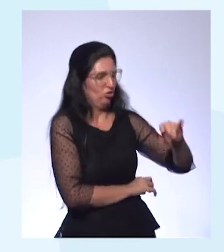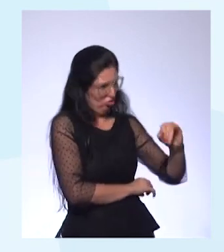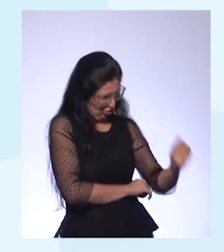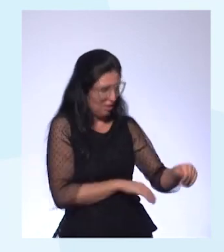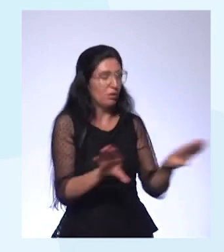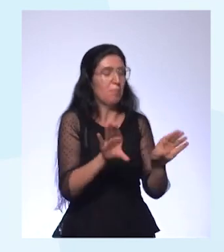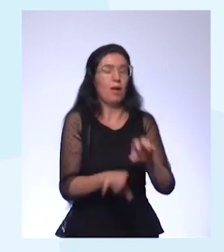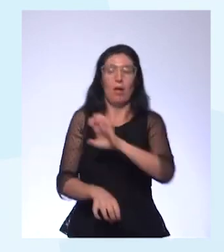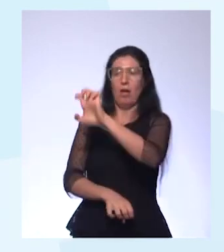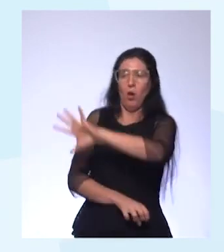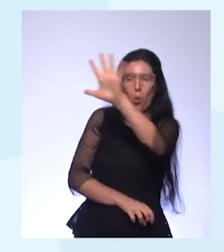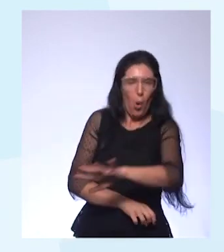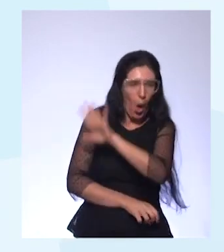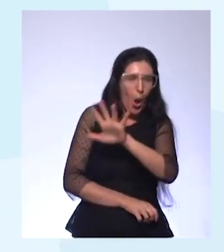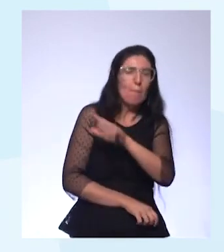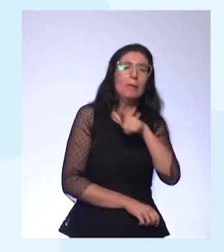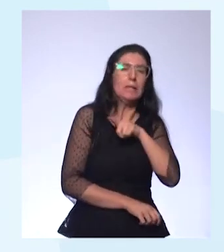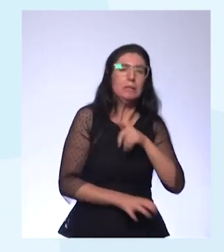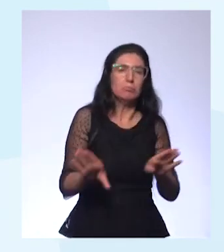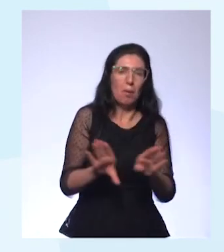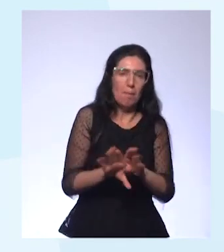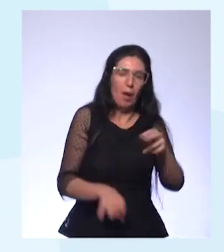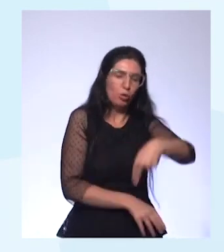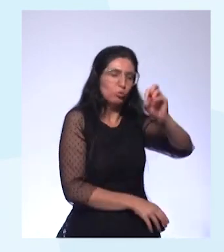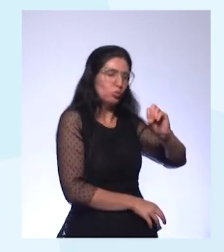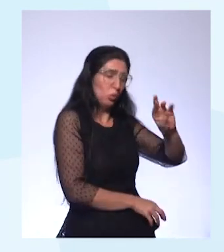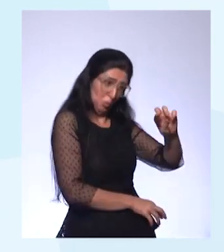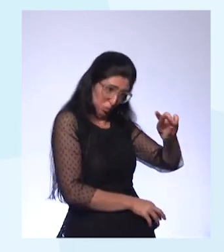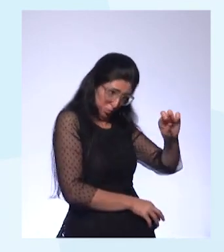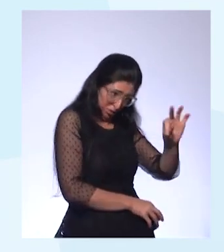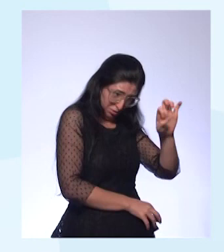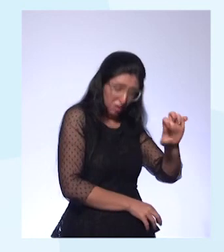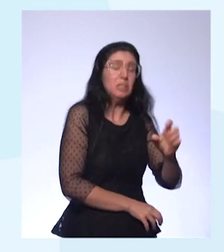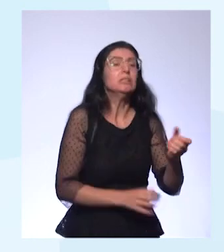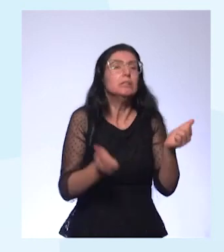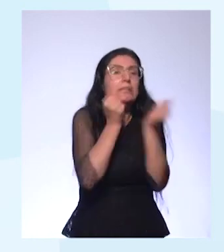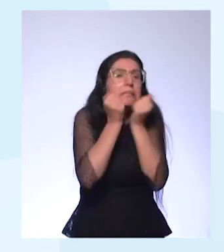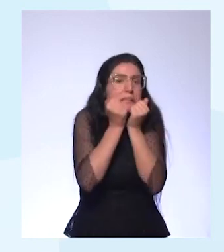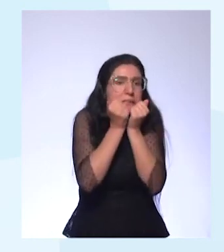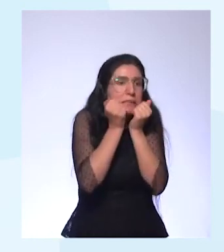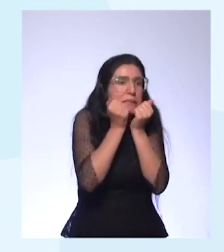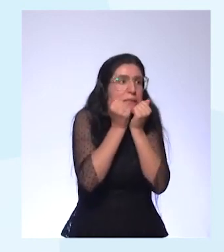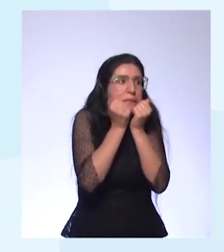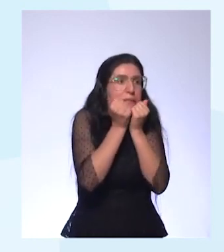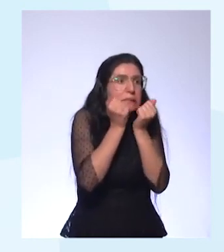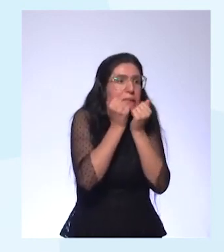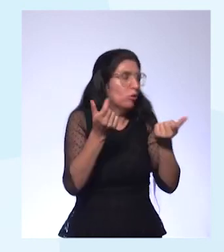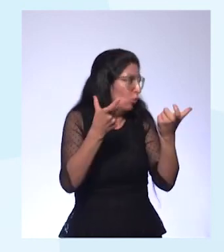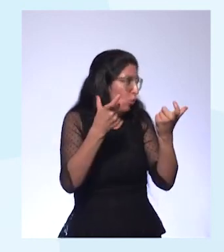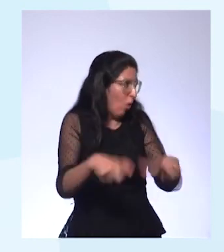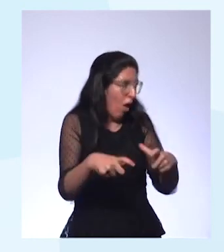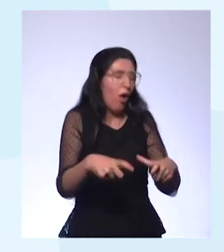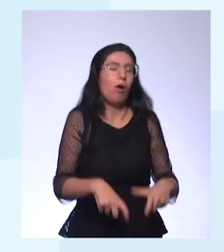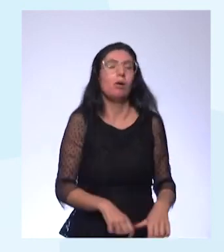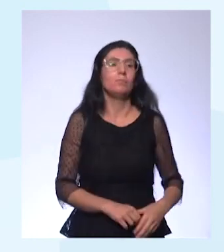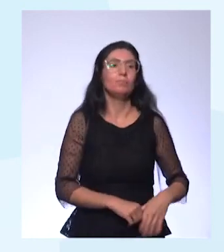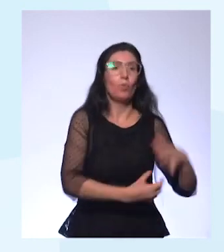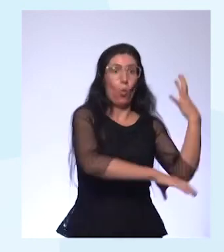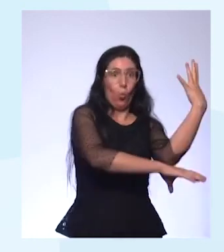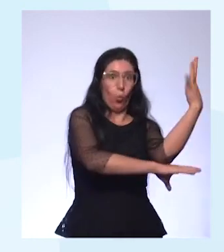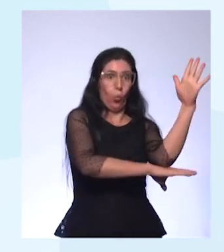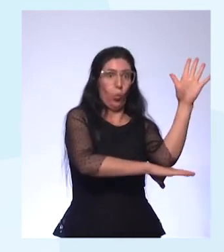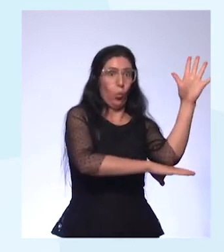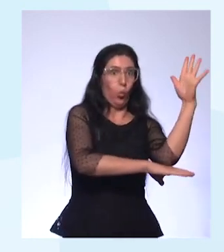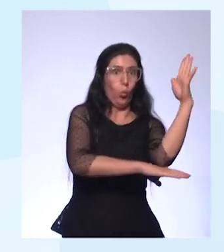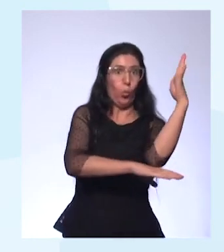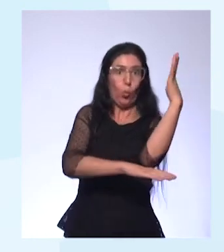principalmente na região norte da Europa. Então, são também de regiões mais frias, né? E esse tipo de vegetação aí também